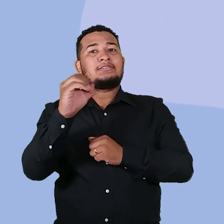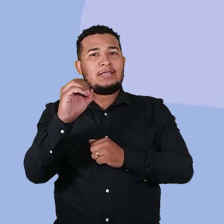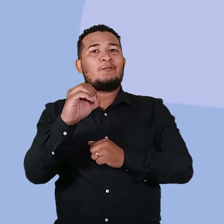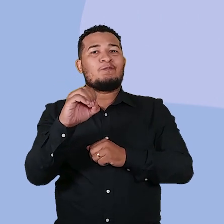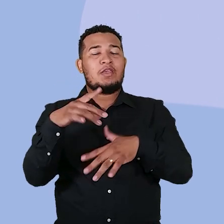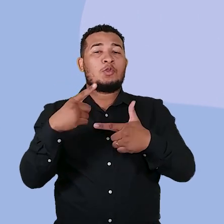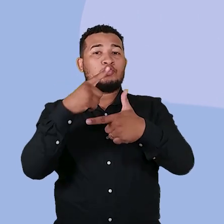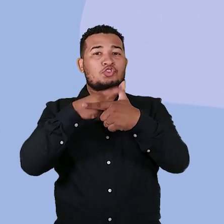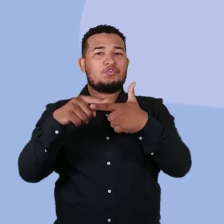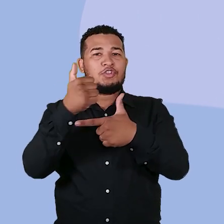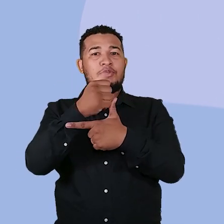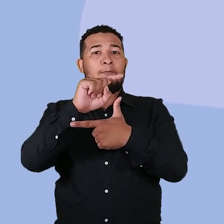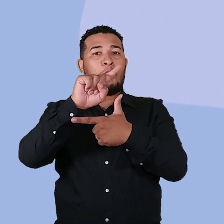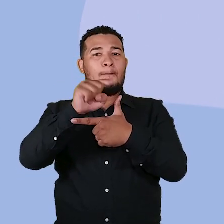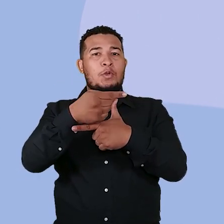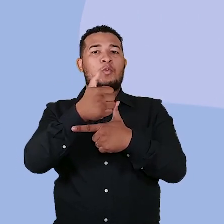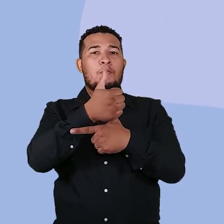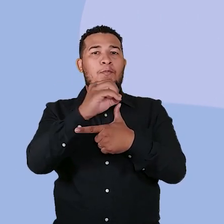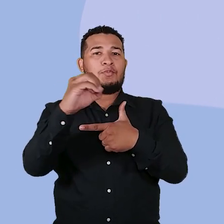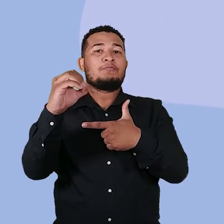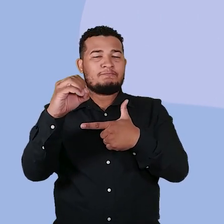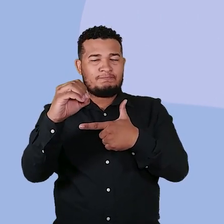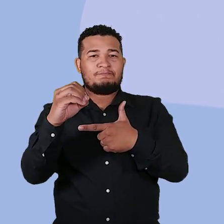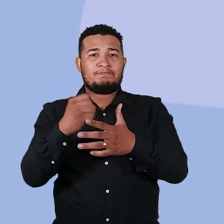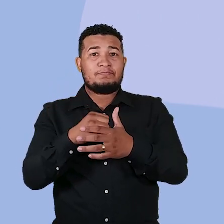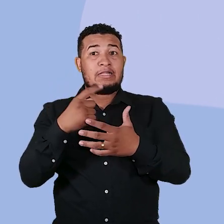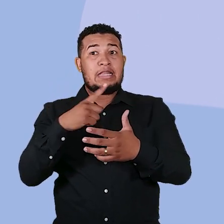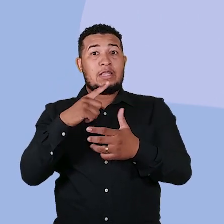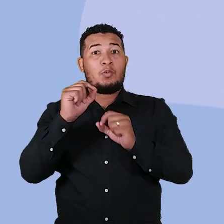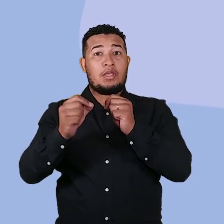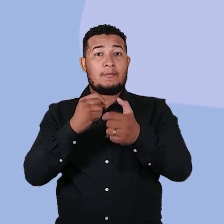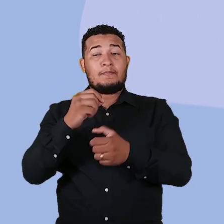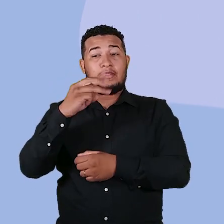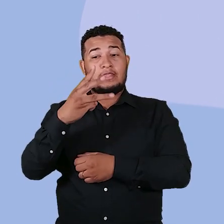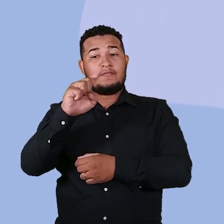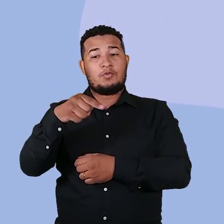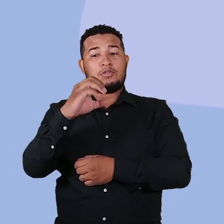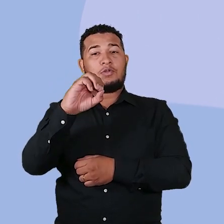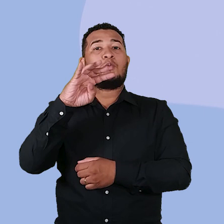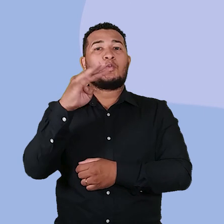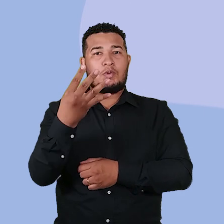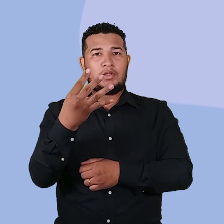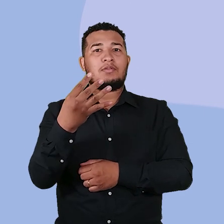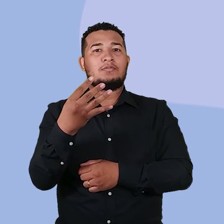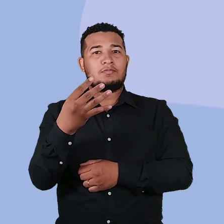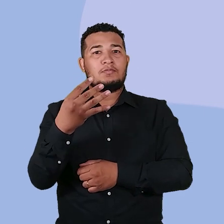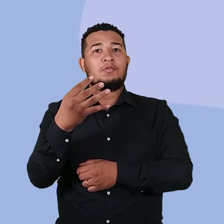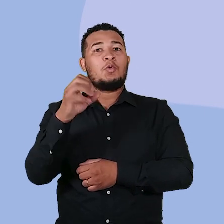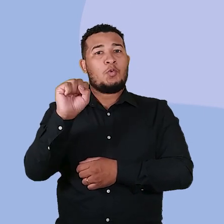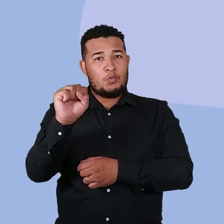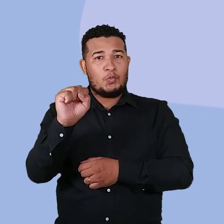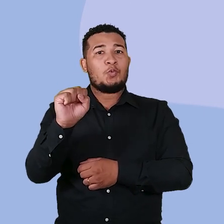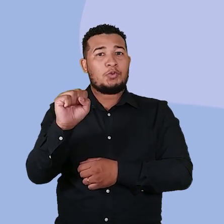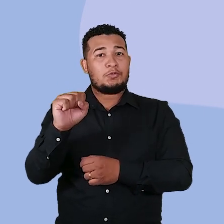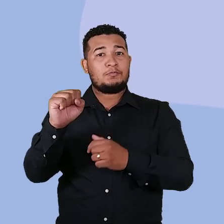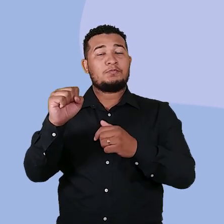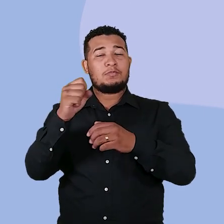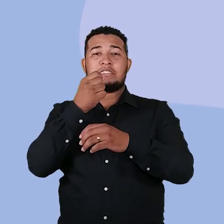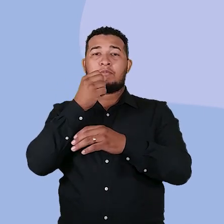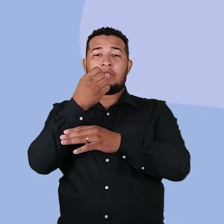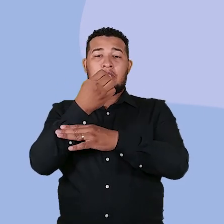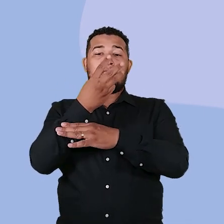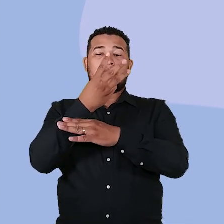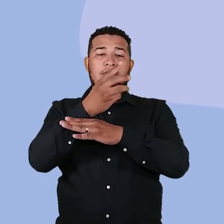100 valentão dividir por 1000 é um é dividido por 1000 então você vai ter três viro 148